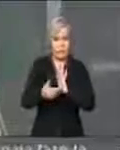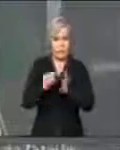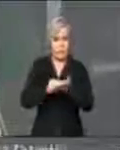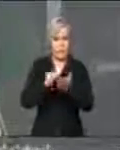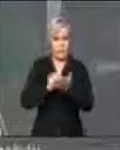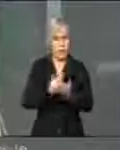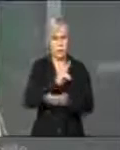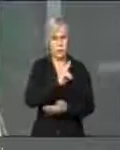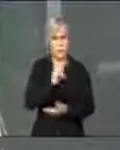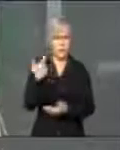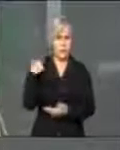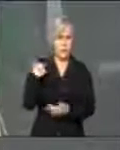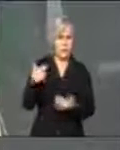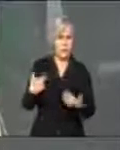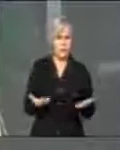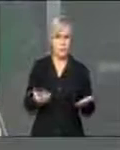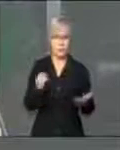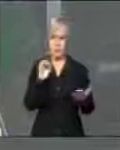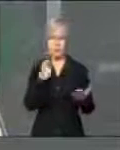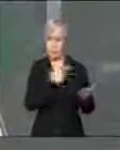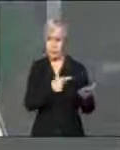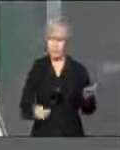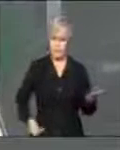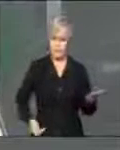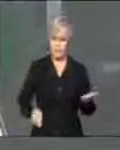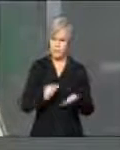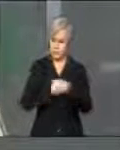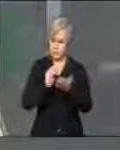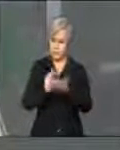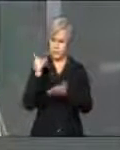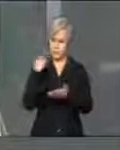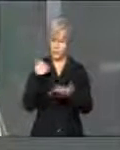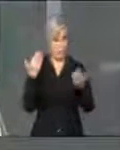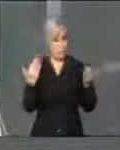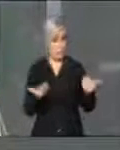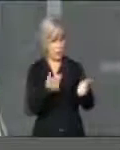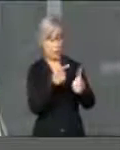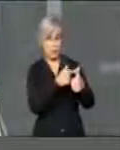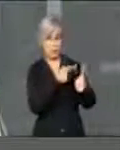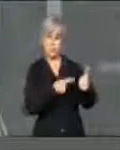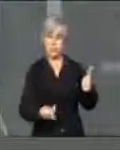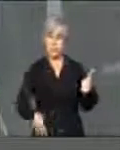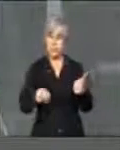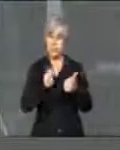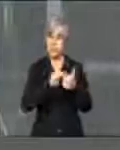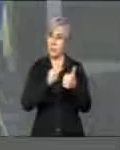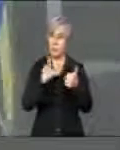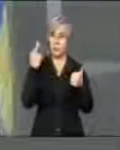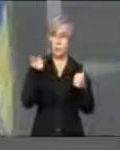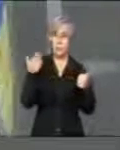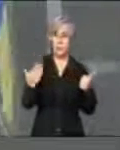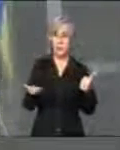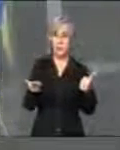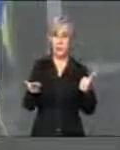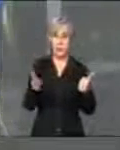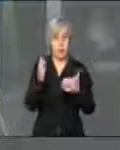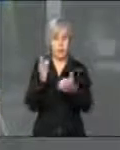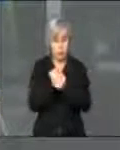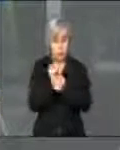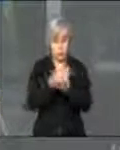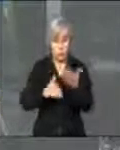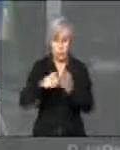ex-presidente irresponsável e muitas vezes de uma presidente irresponsável, que não mede as suas palavras e os seus atos. Somado a isso,